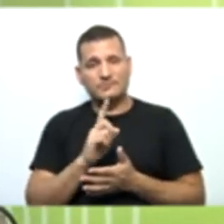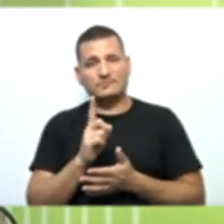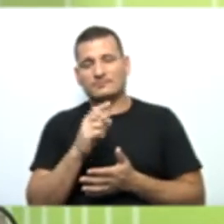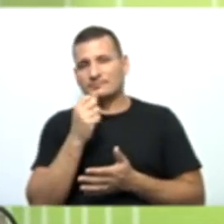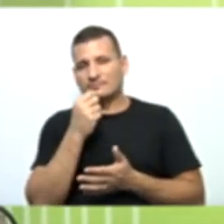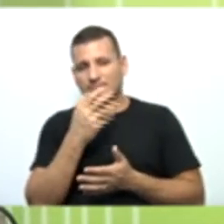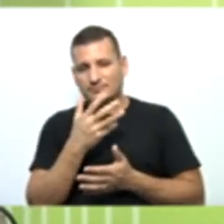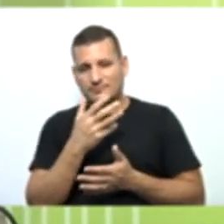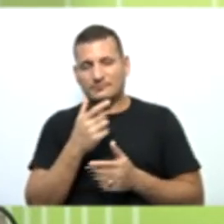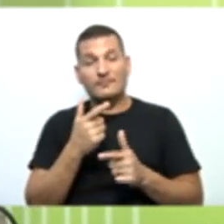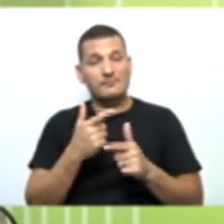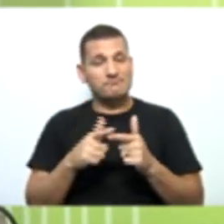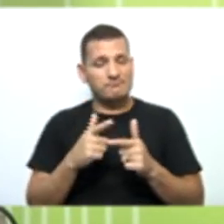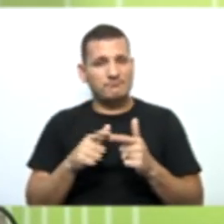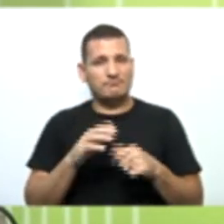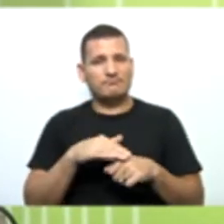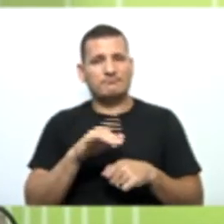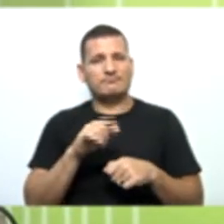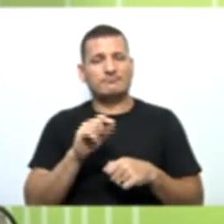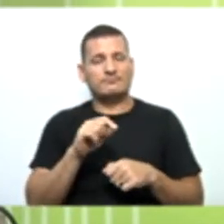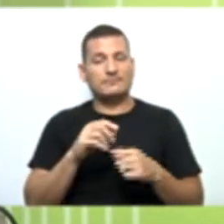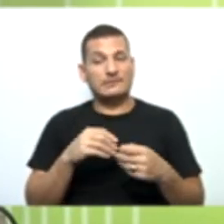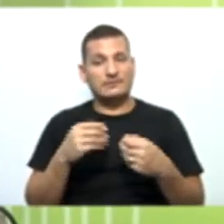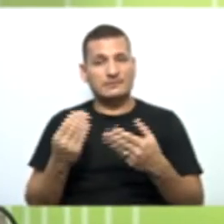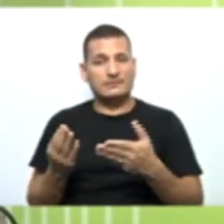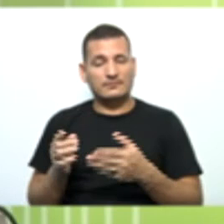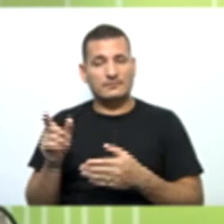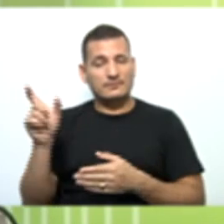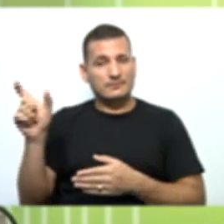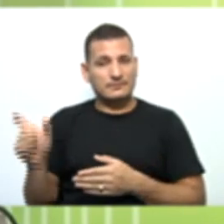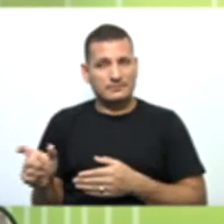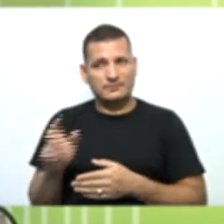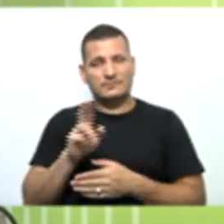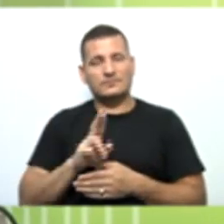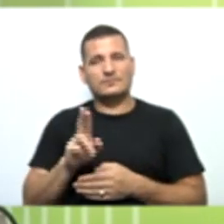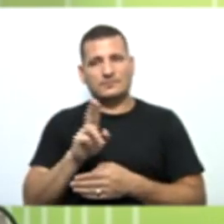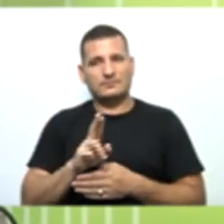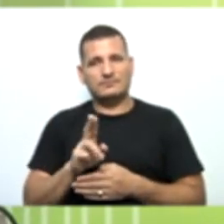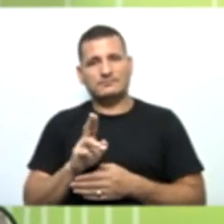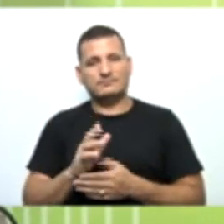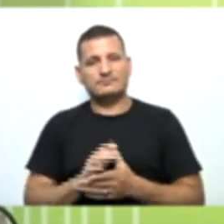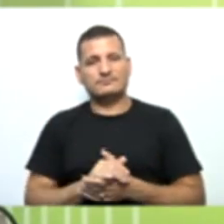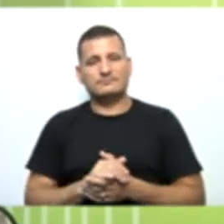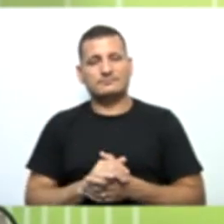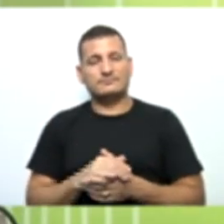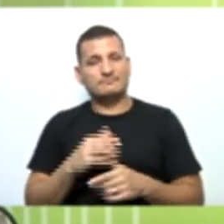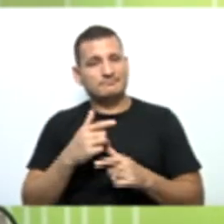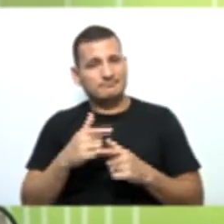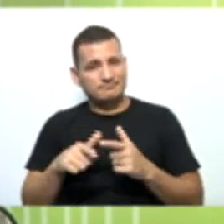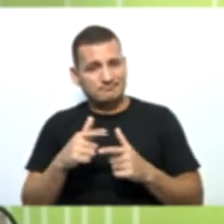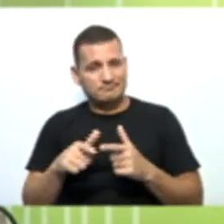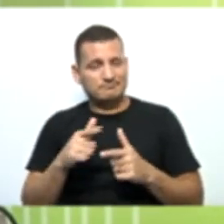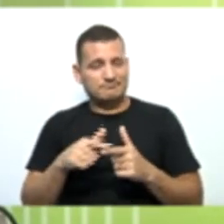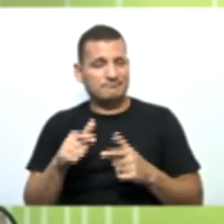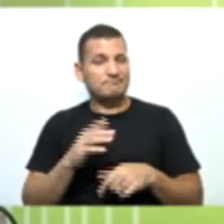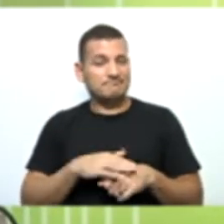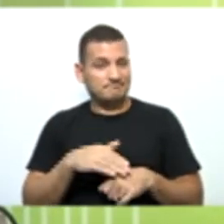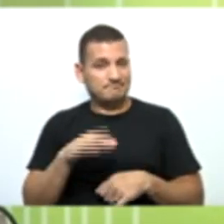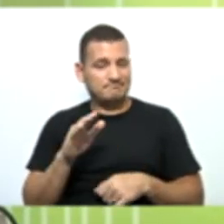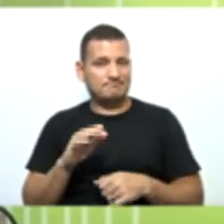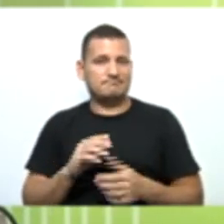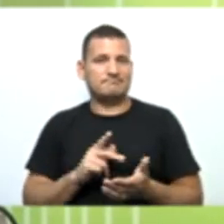E o problema maior é entregar esse resultado errado para o usuário, certo? Que o problema vai ser ainda muito